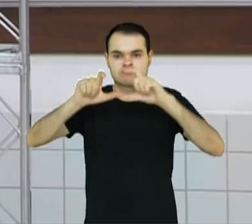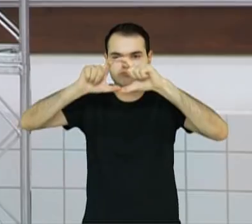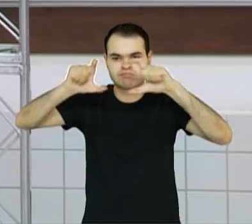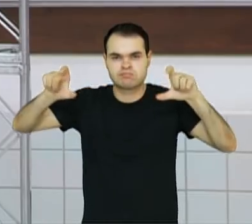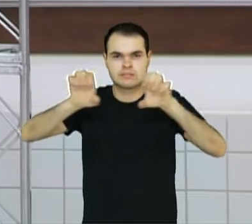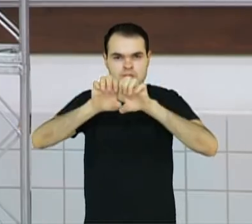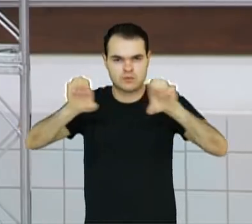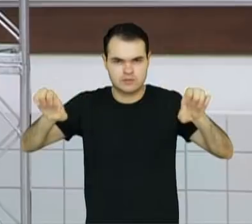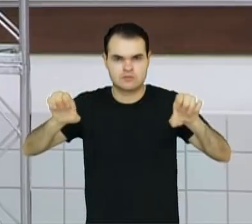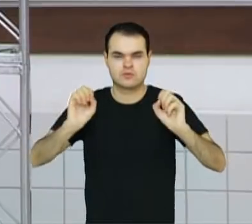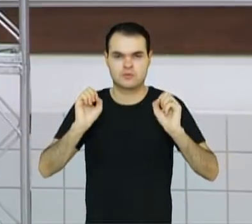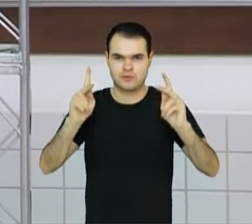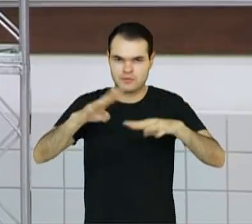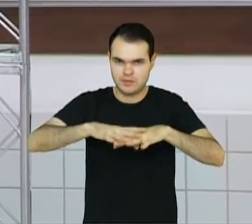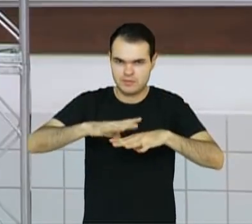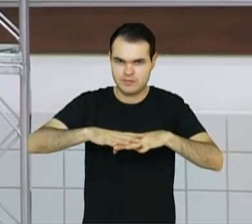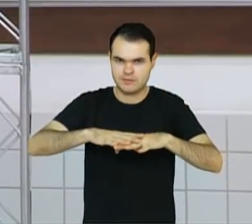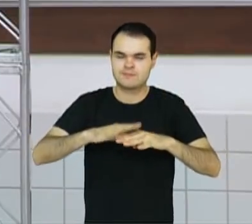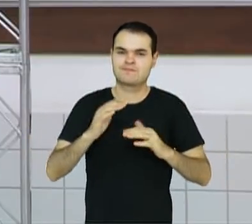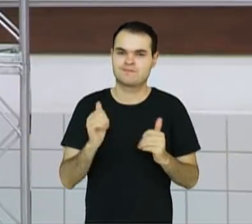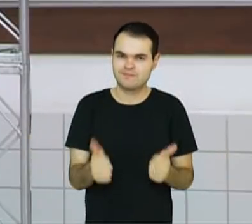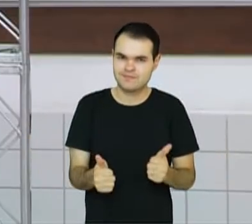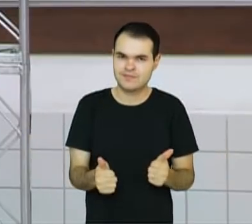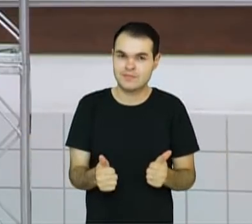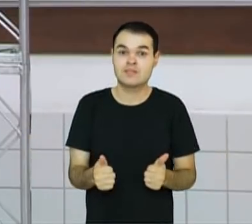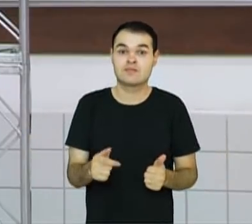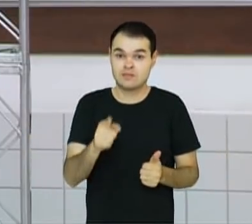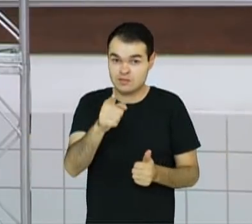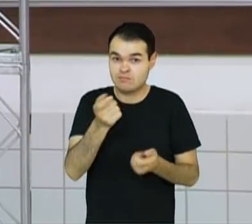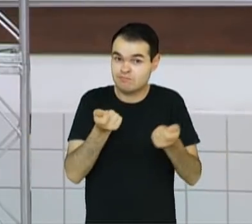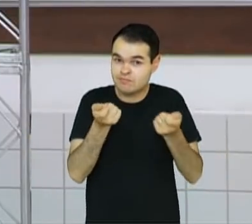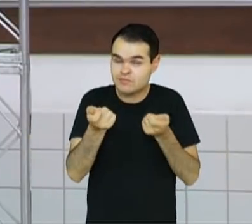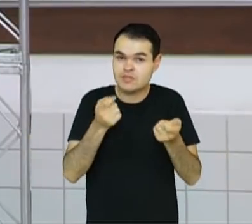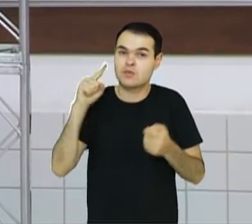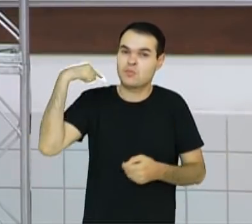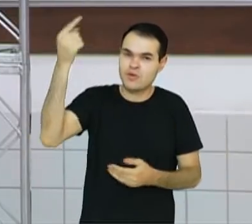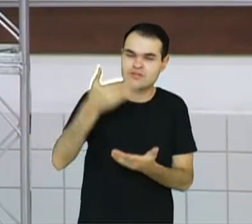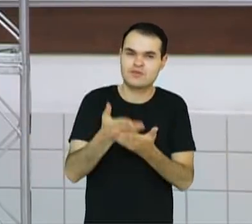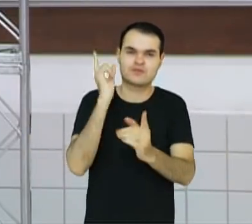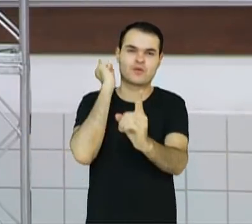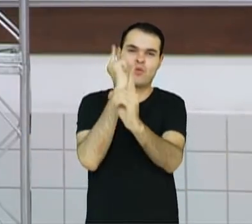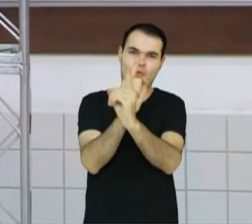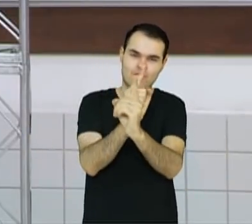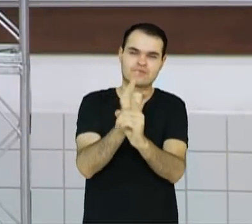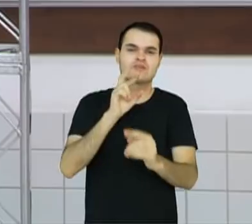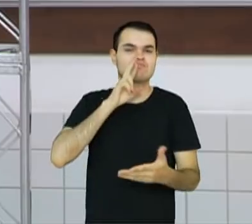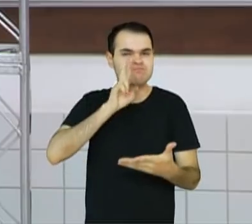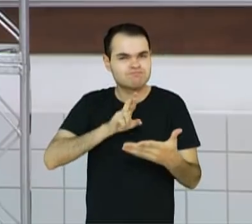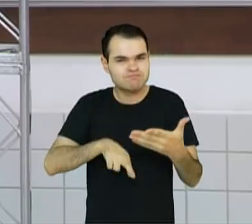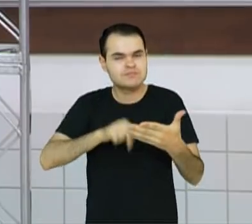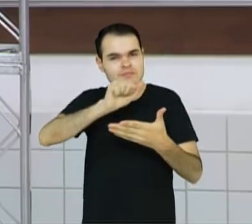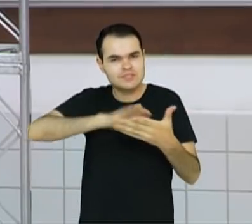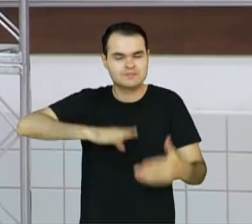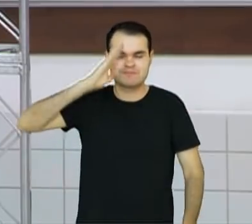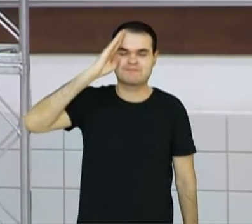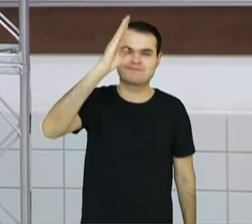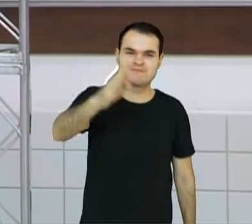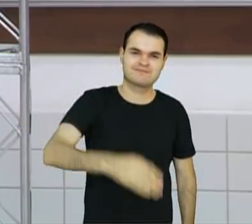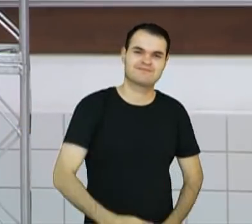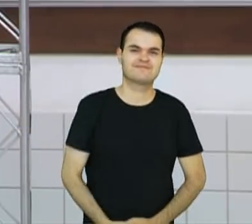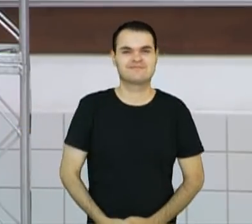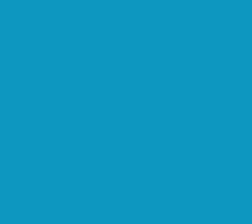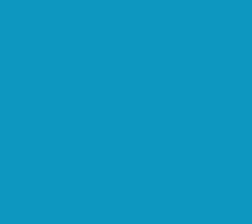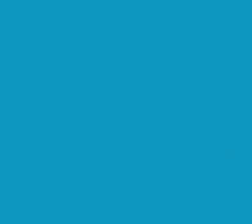vimos anteriormente, tá bom? Então, esteja preparado, eu te encontro na próxima aula, faça as atividades direitinho e até lá!